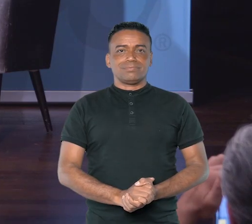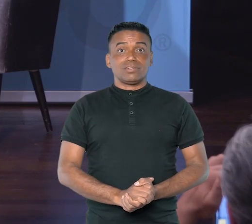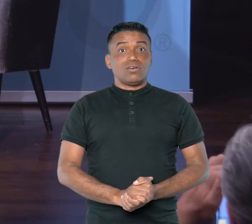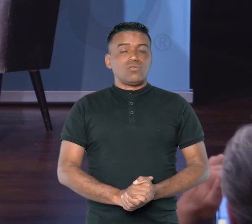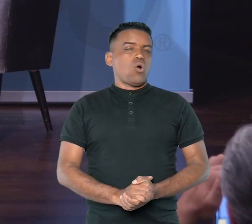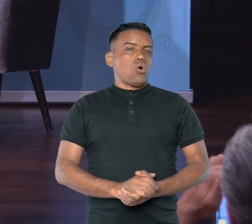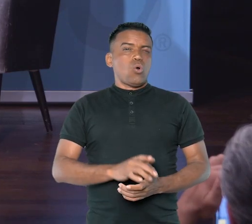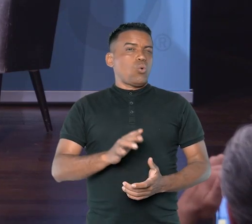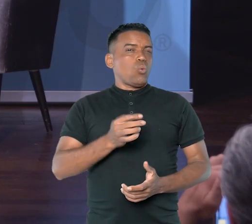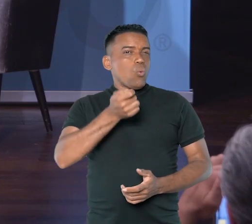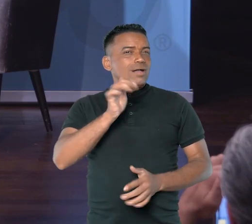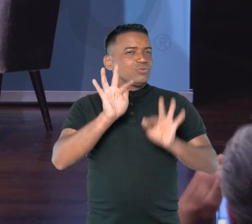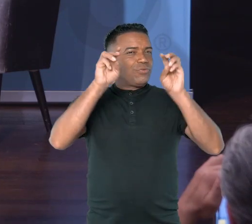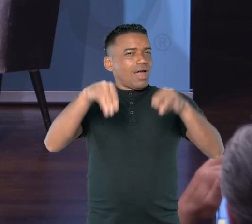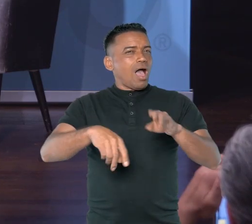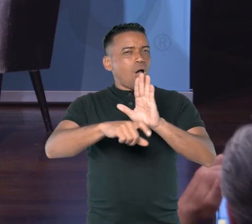Vou para os finalmente.